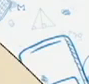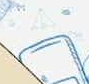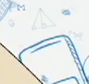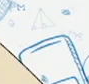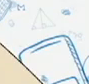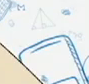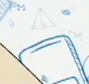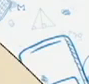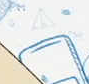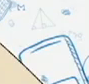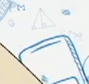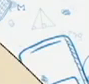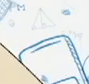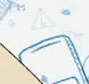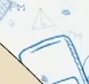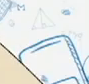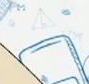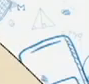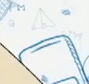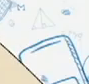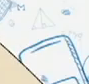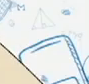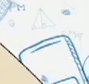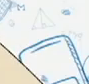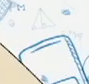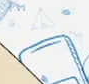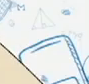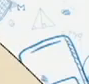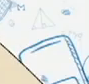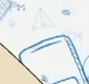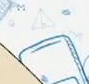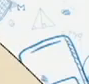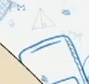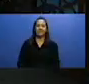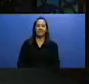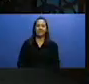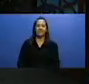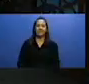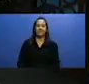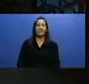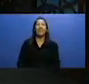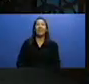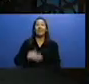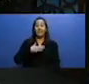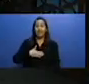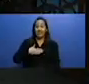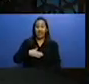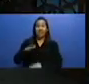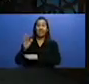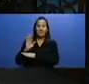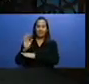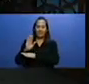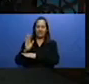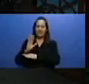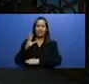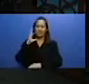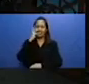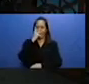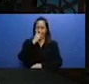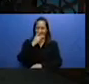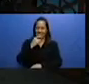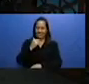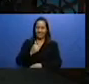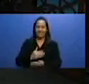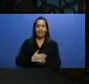Paula, do João Ferreira Lopes. É a Daniela que está falando. Gostaram do vídeo? Muito lindo, né?